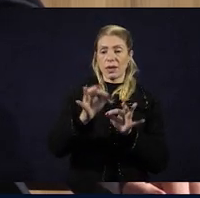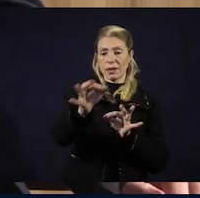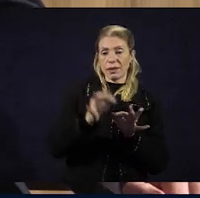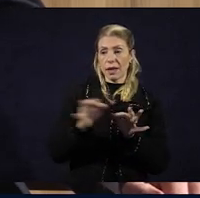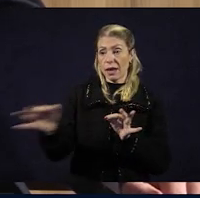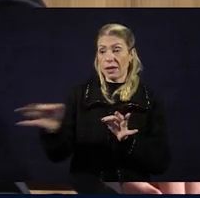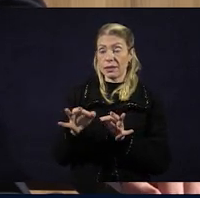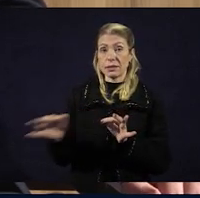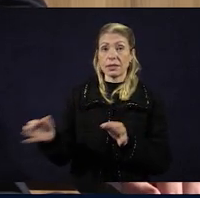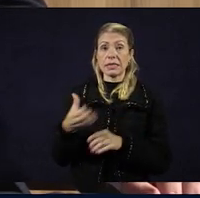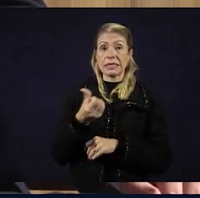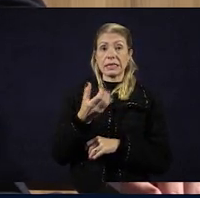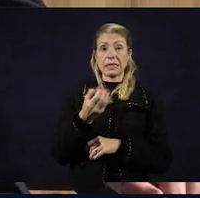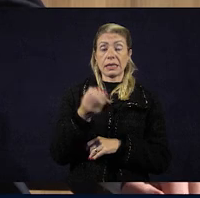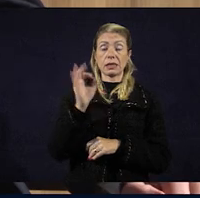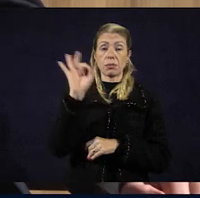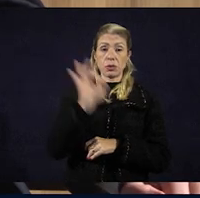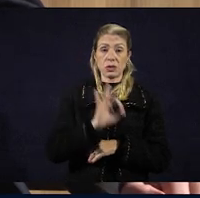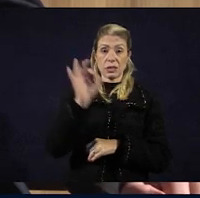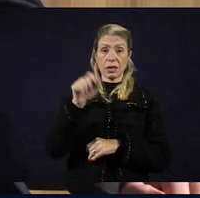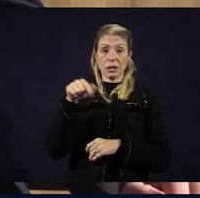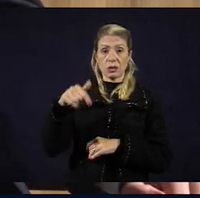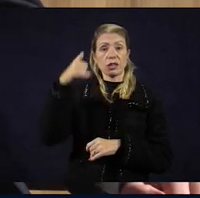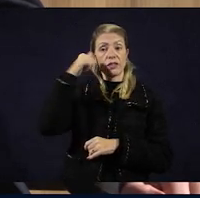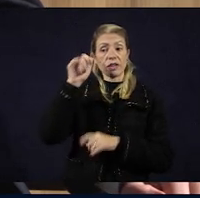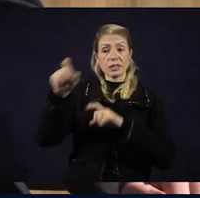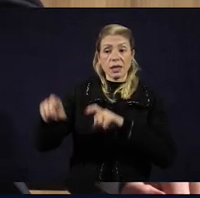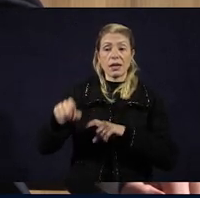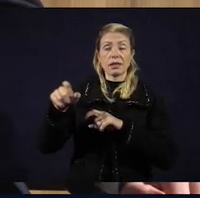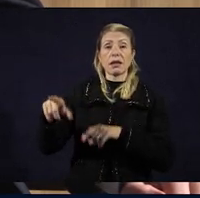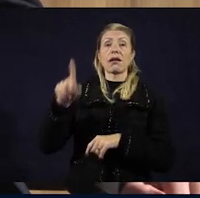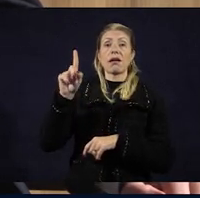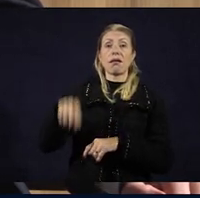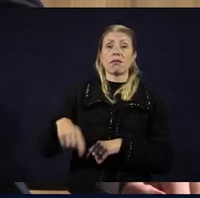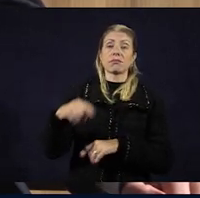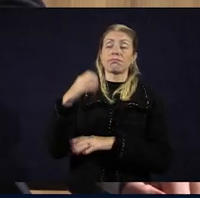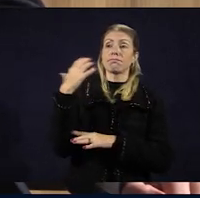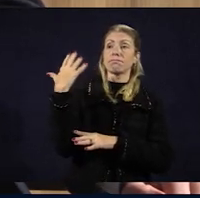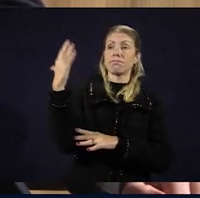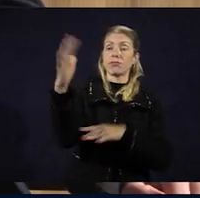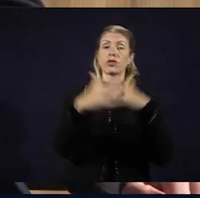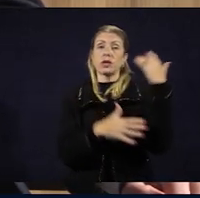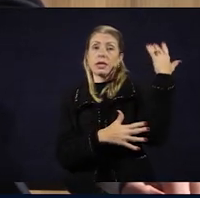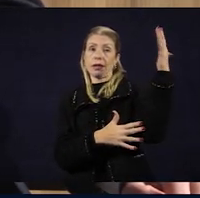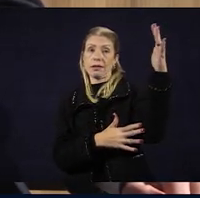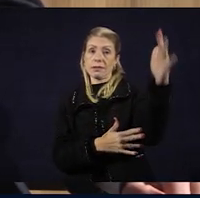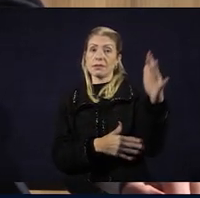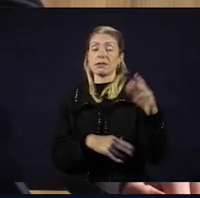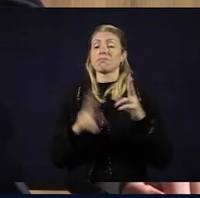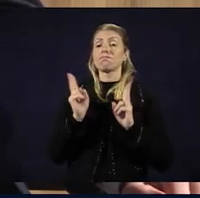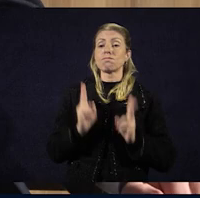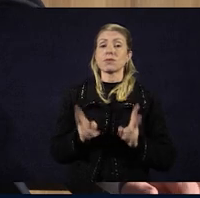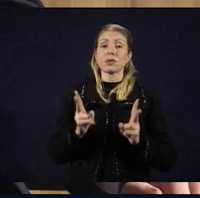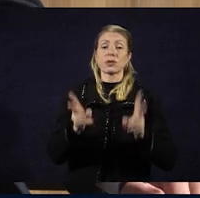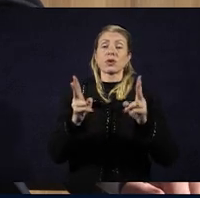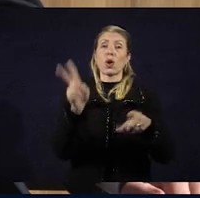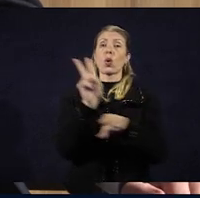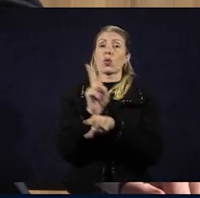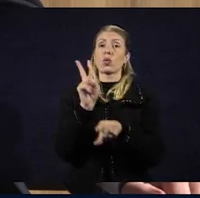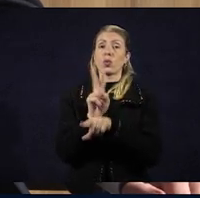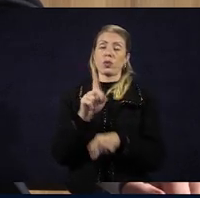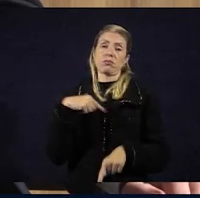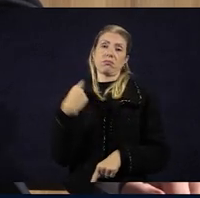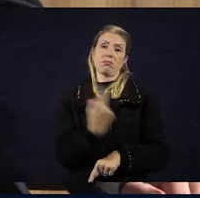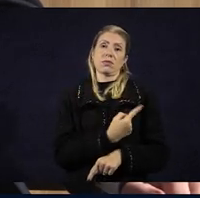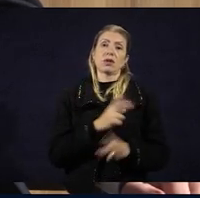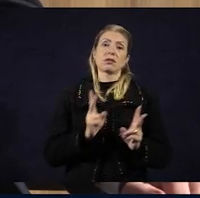dessa fazenda é reserva Florestal nós estamos falando de 64 mil hectares de Floresta mantida e preservada por nós